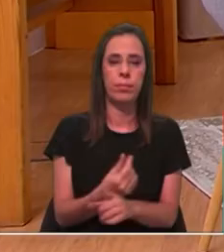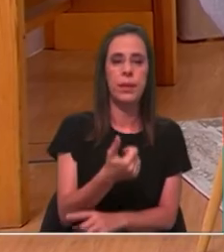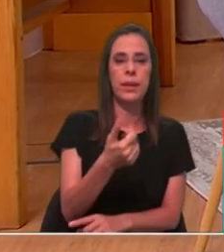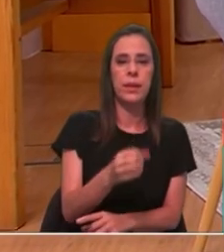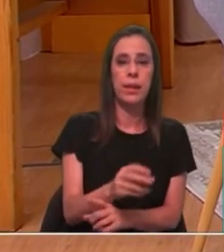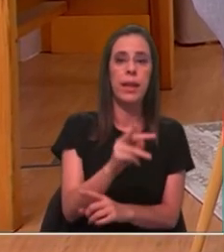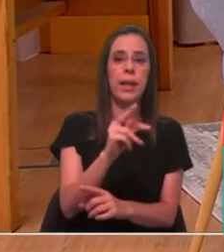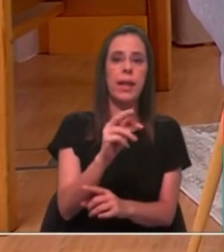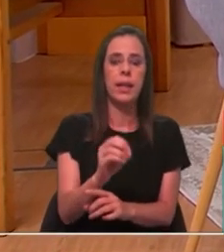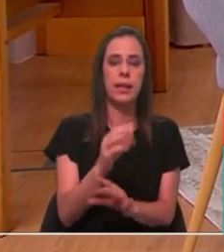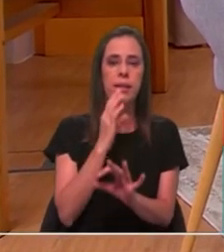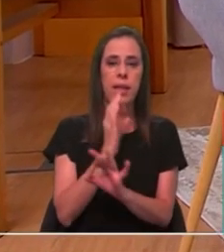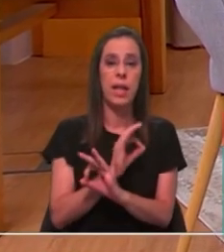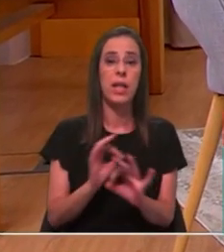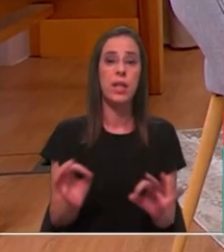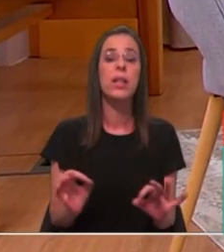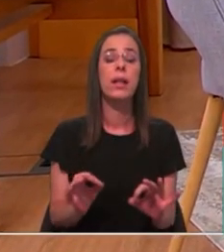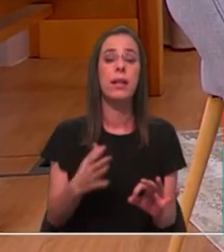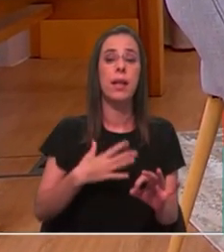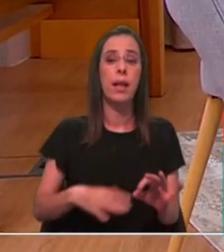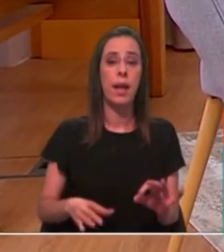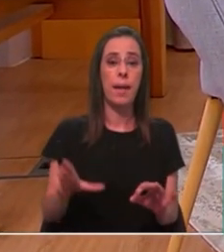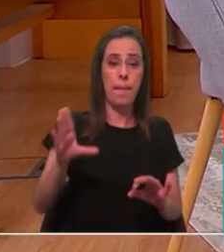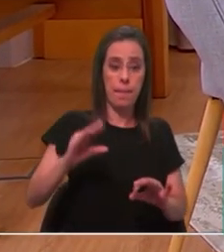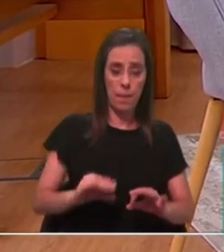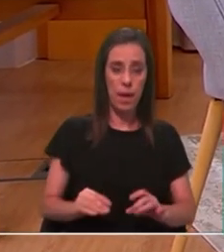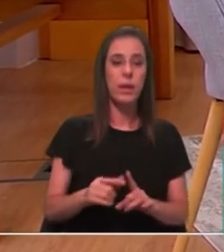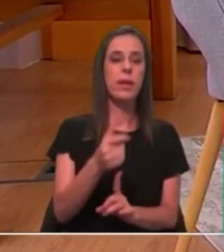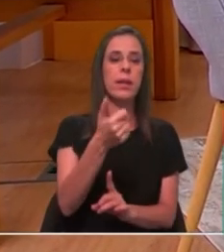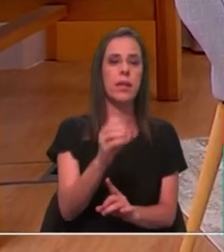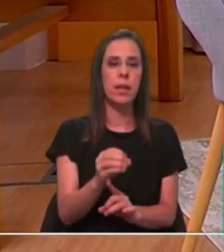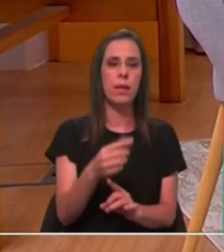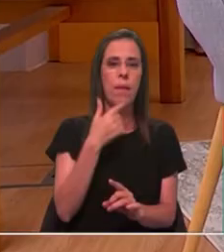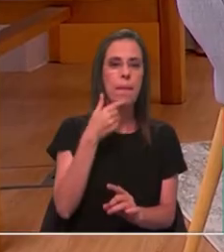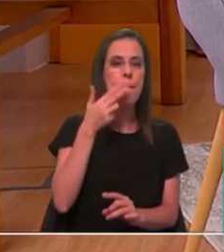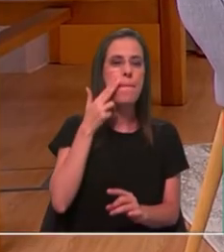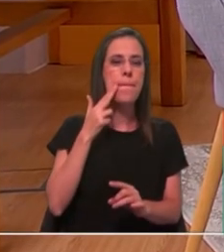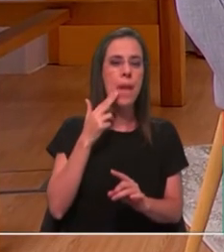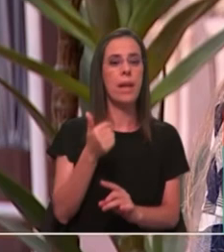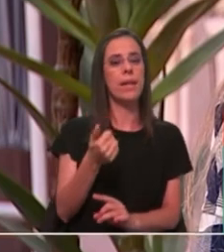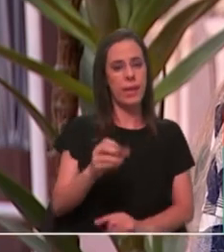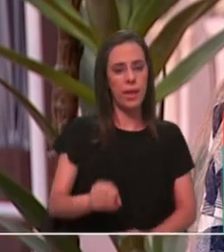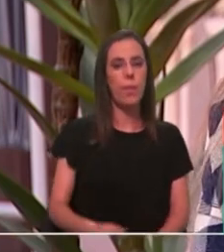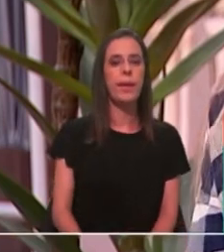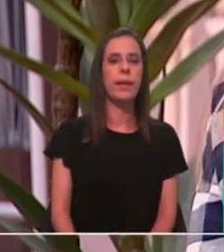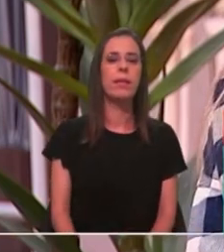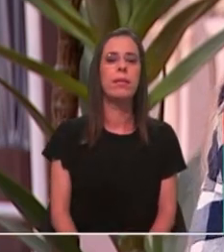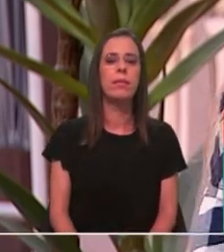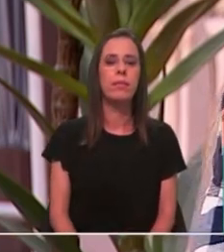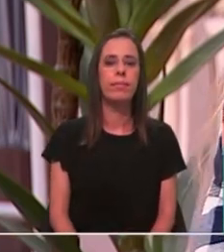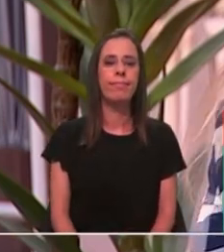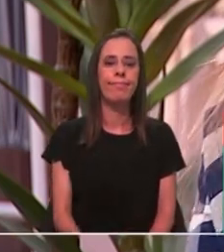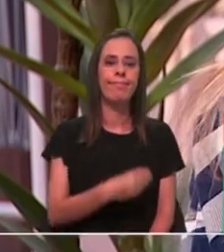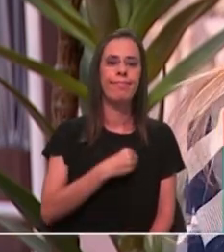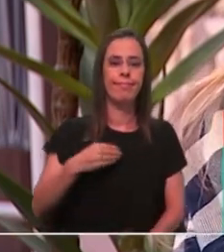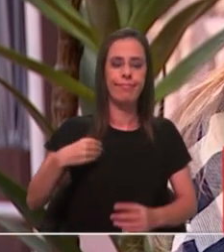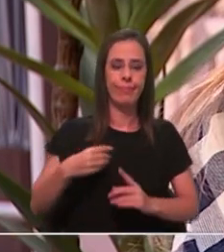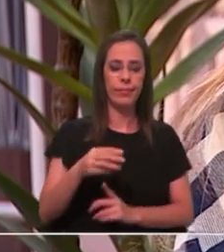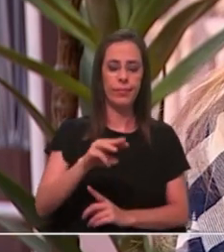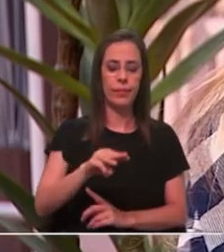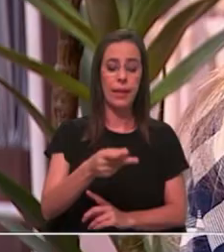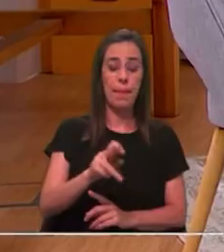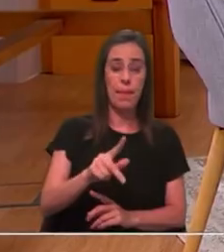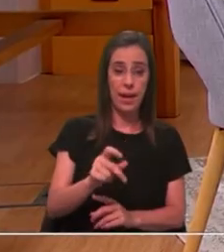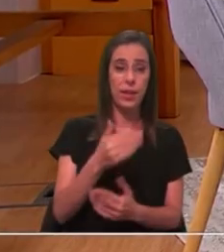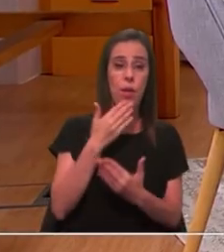assim, 30 é excelente. Okay. Se quisermos dar um passo mais à frente. Somos mais branquinhos, um 50. Exatamente. Doutora Marta, muito